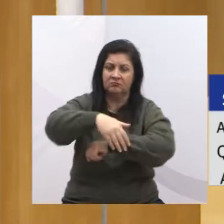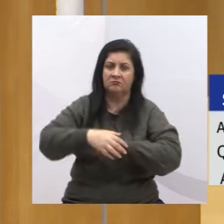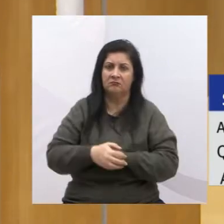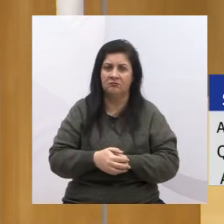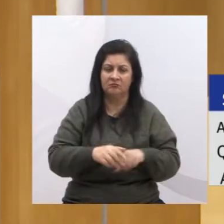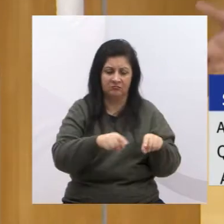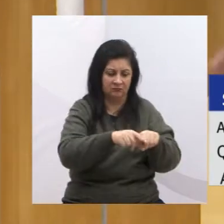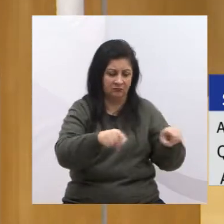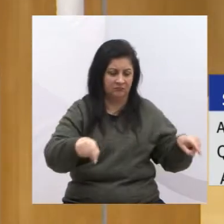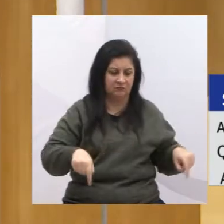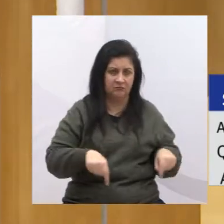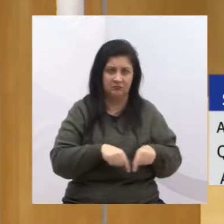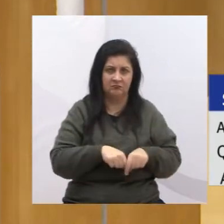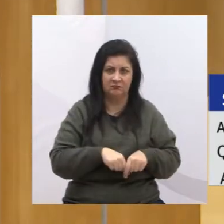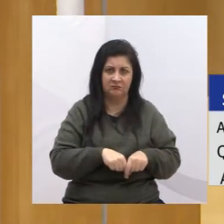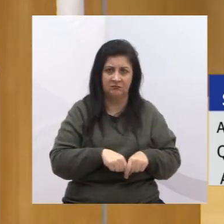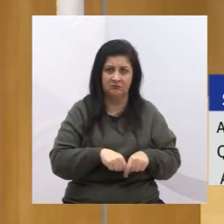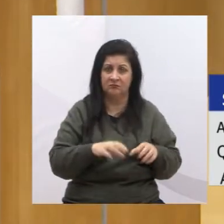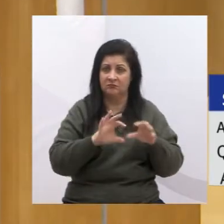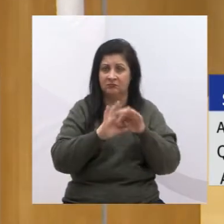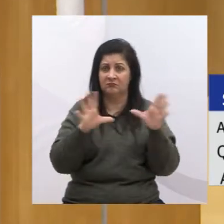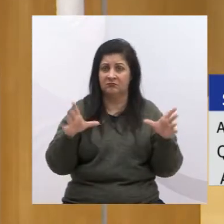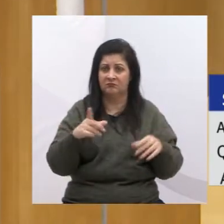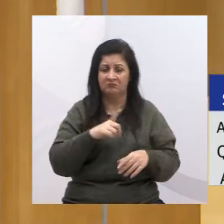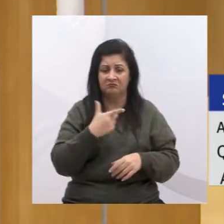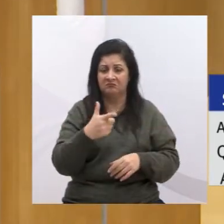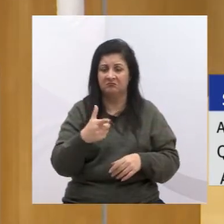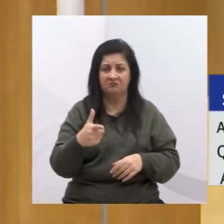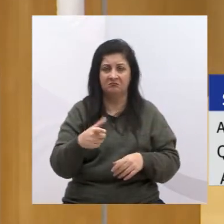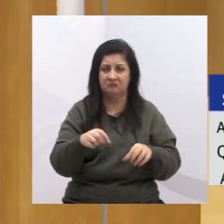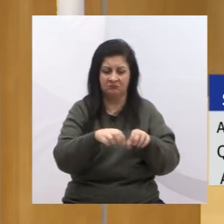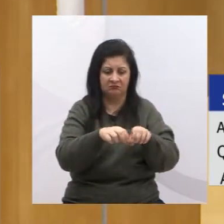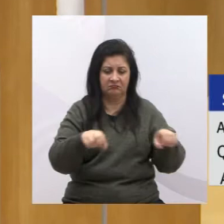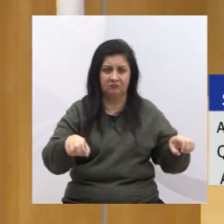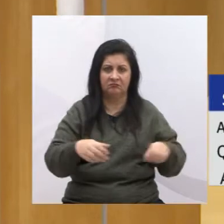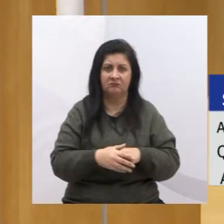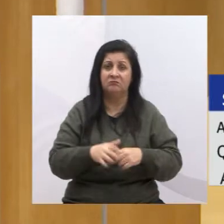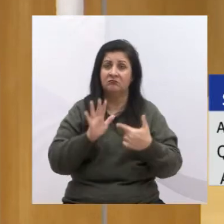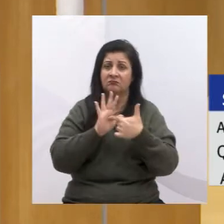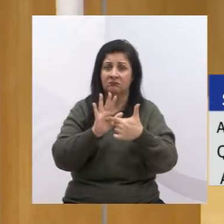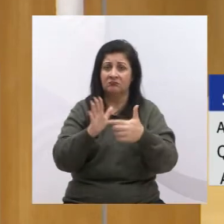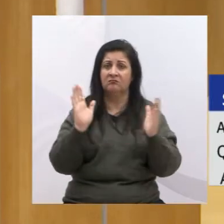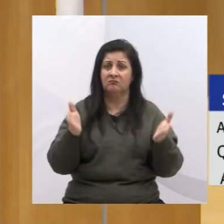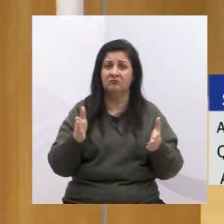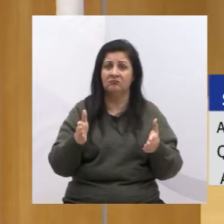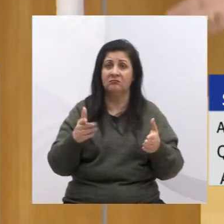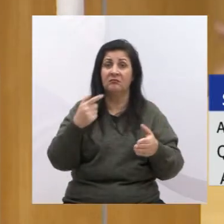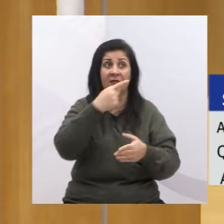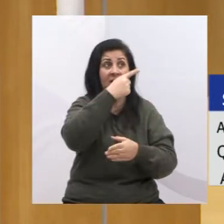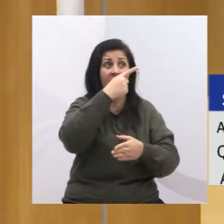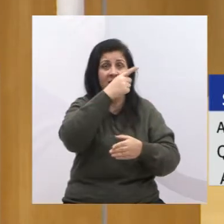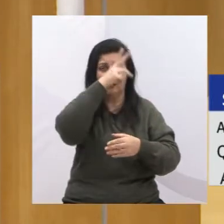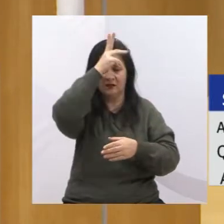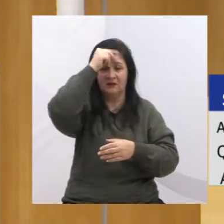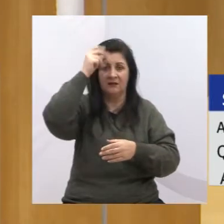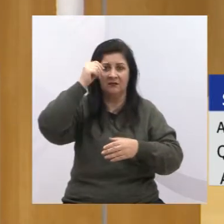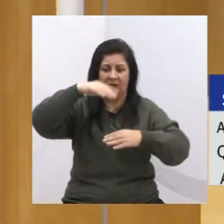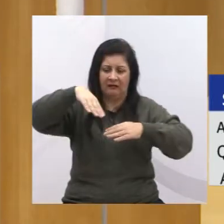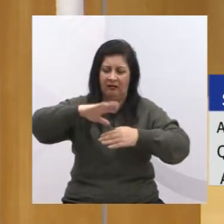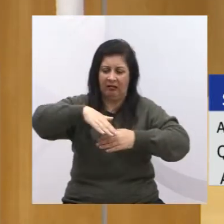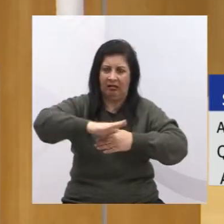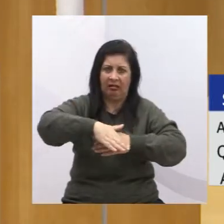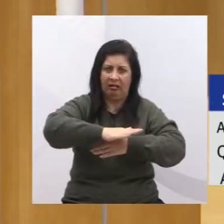terreno público que não tem uma calçada? Aqui mesmo, mostrei na sessão de câmera, a calçada da prefeitura está toda ondulada, cheio